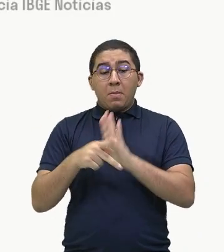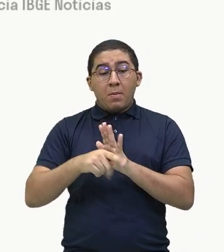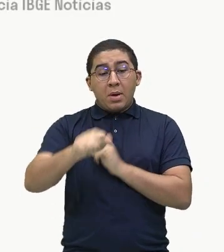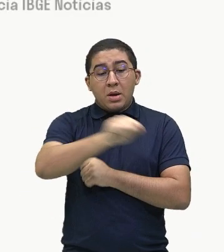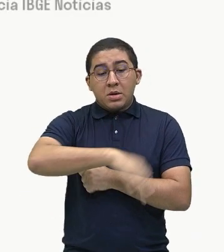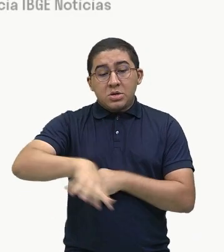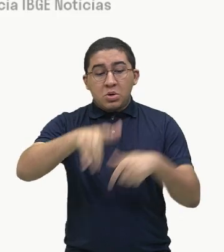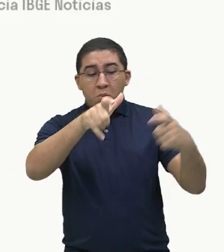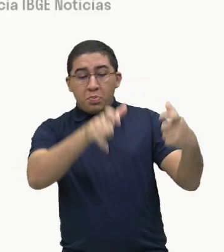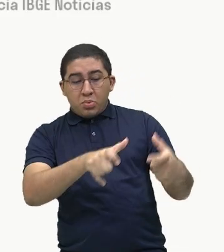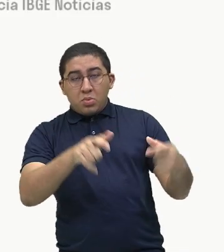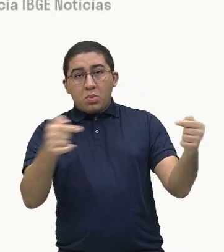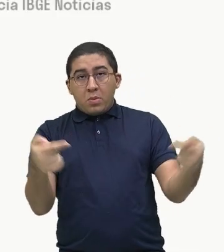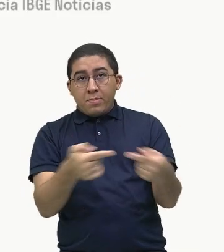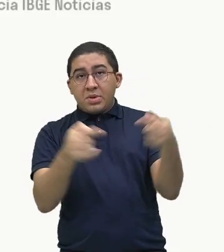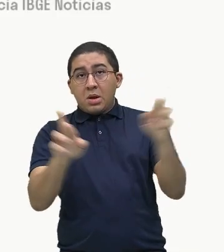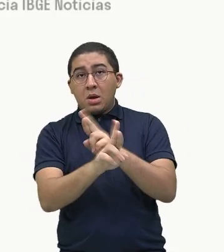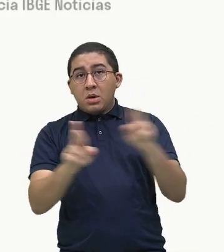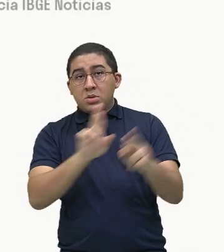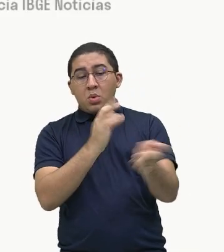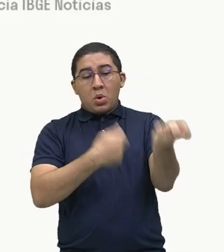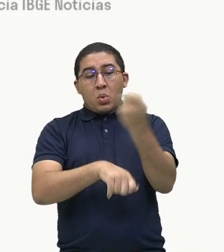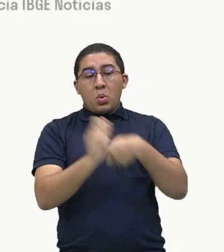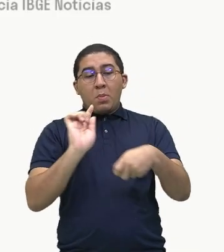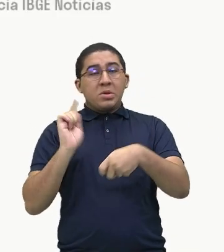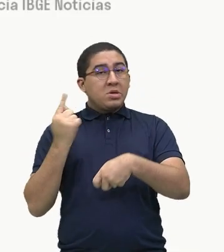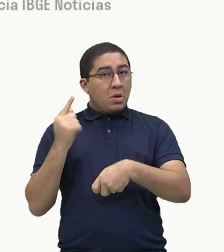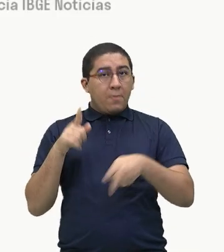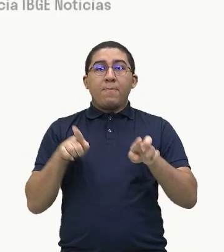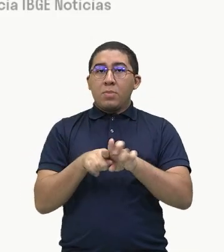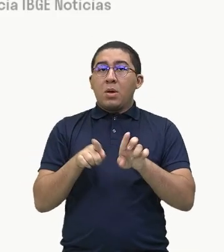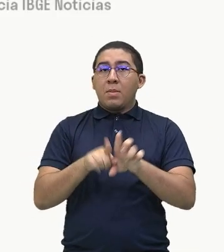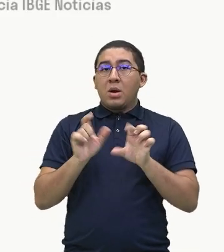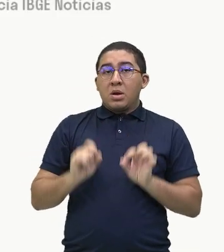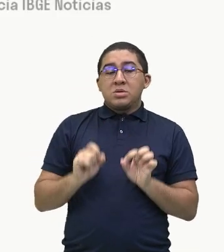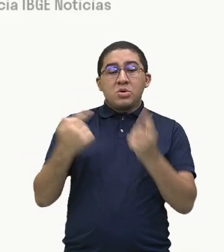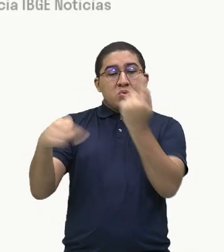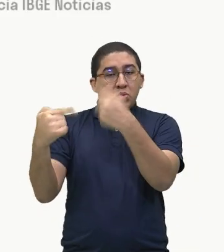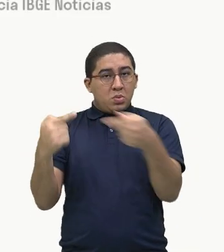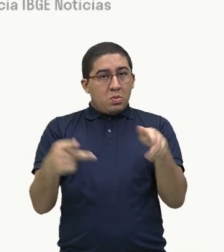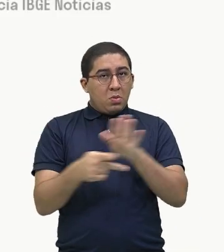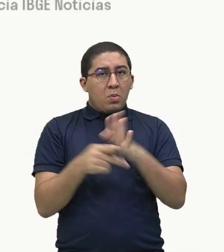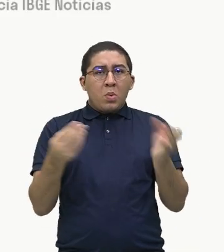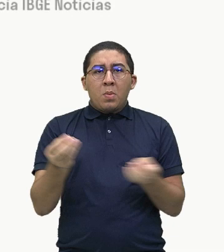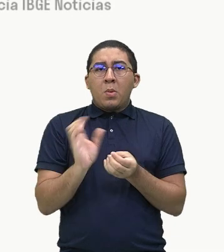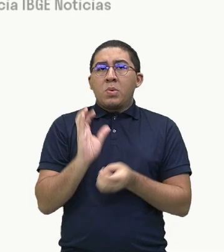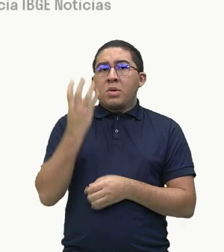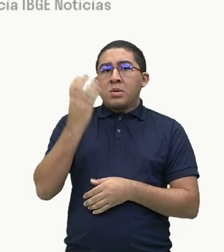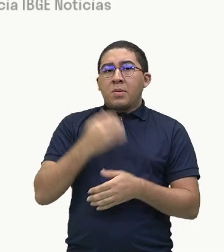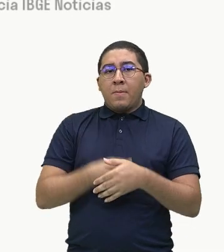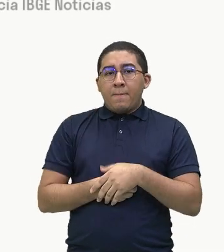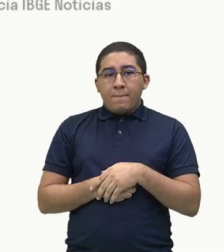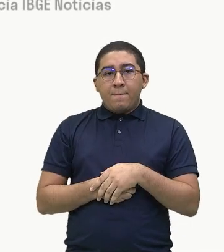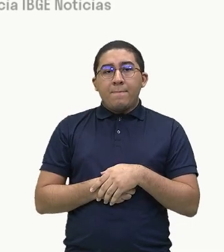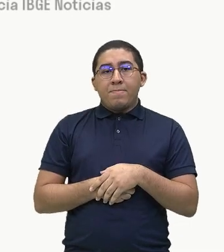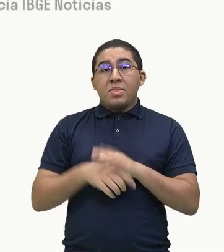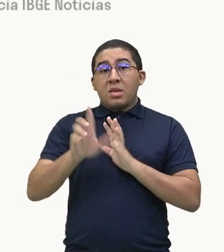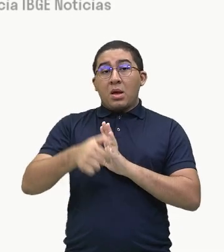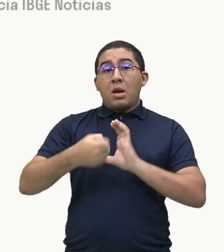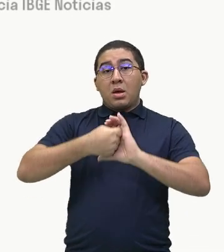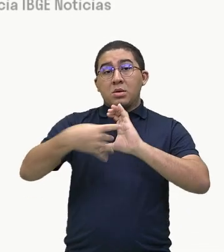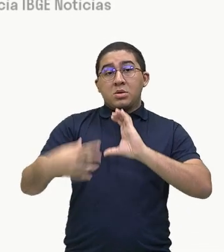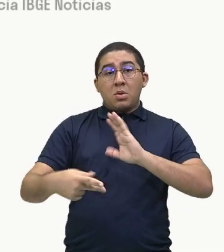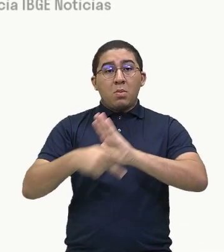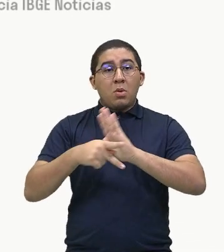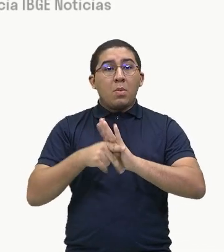regiões geoeconômicas, essa abordagem, né, essa regionalização, ela vai levar em conta as